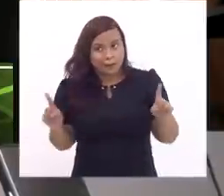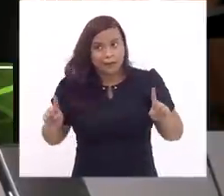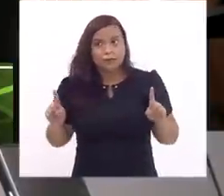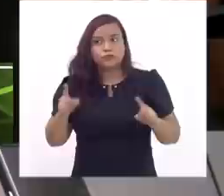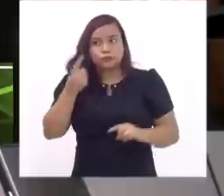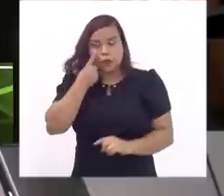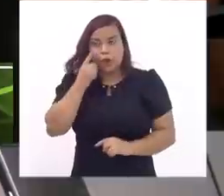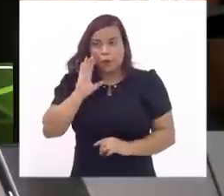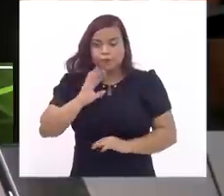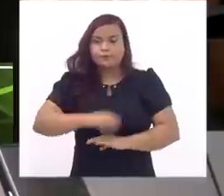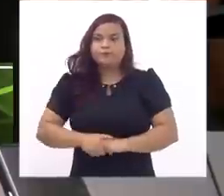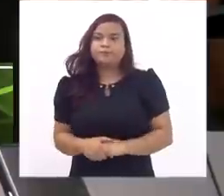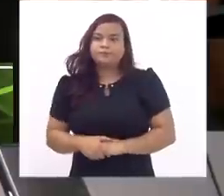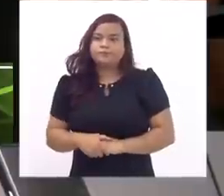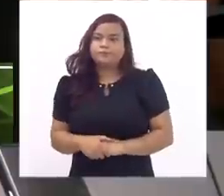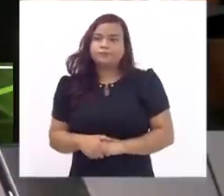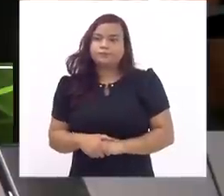só.